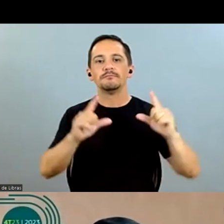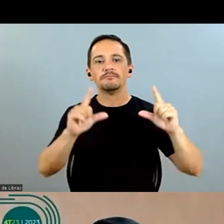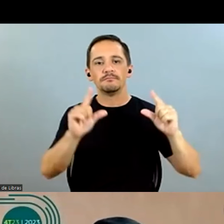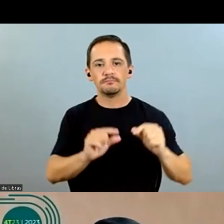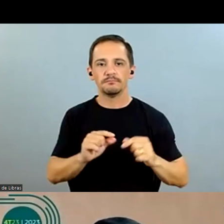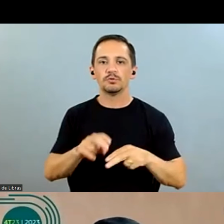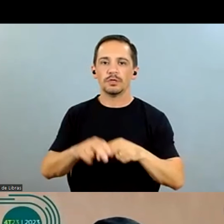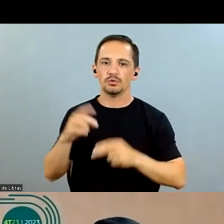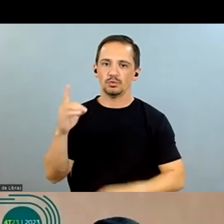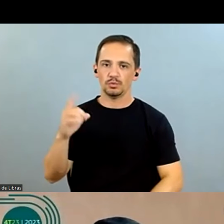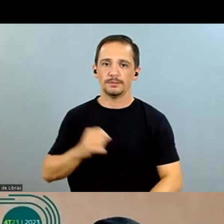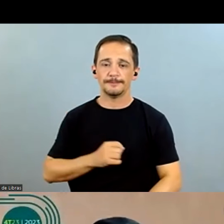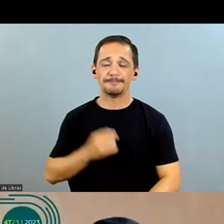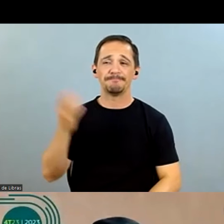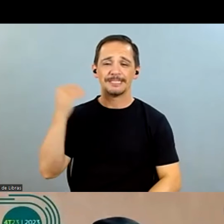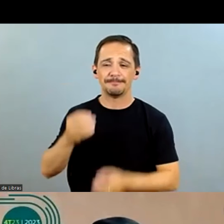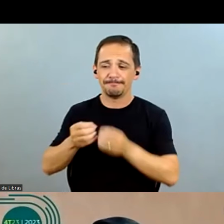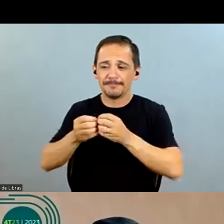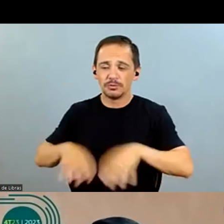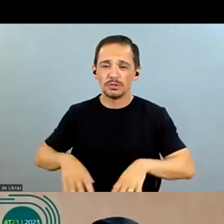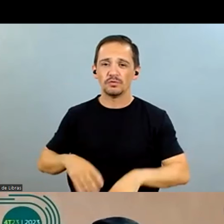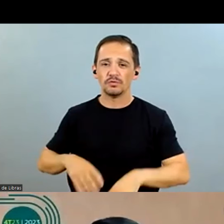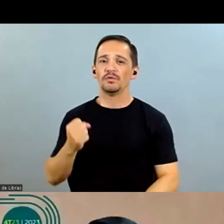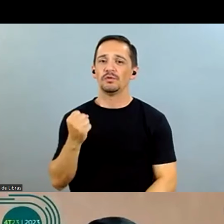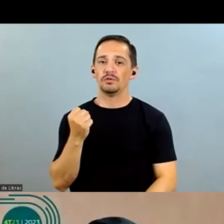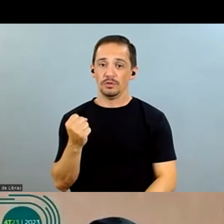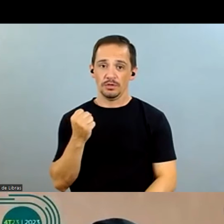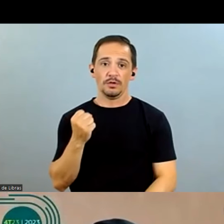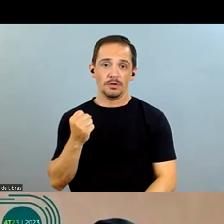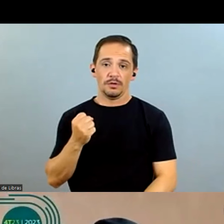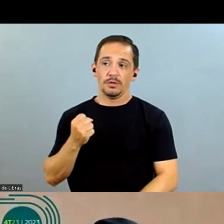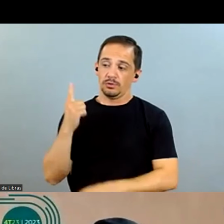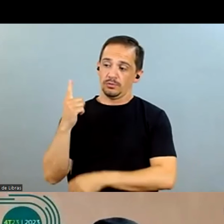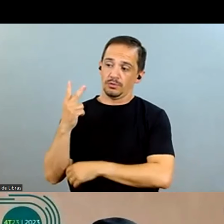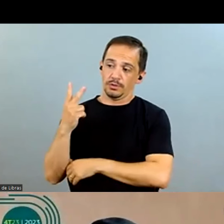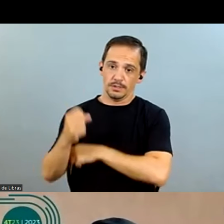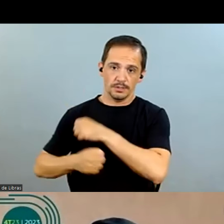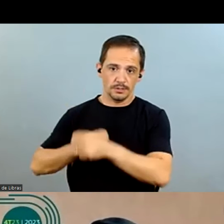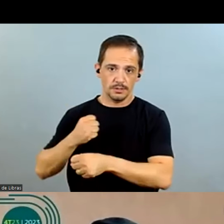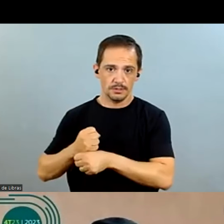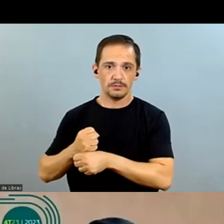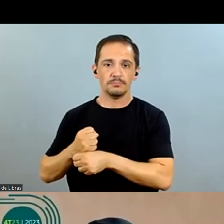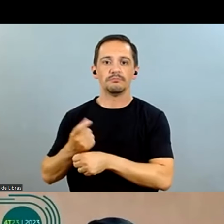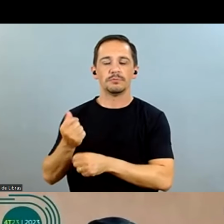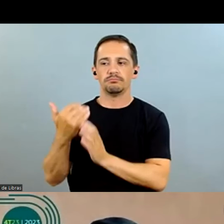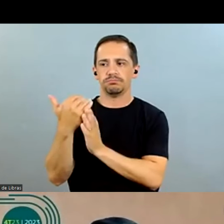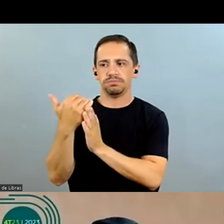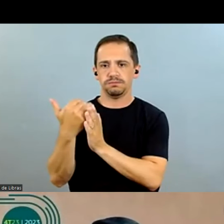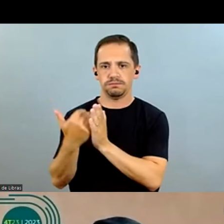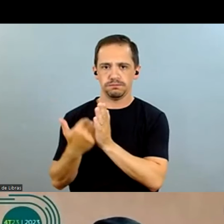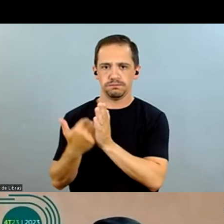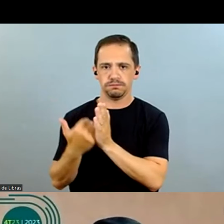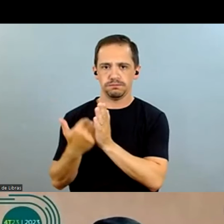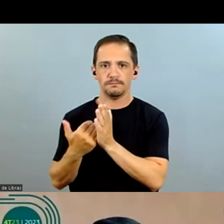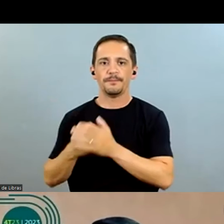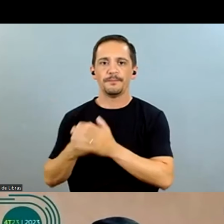teve uma perda muito significativa ao longo dos últimos do anos de preço Então teve um ano 2021